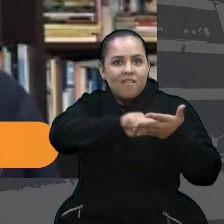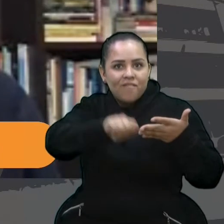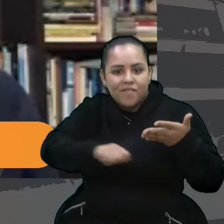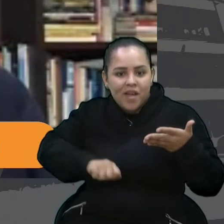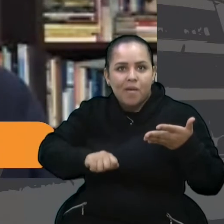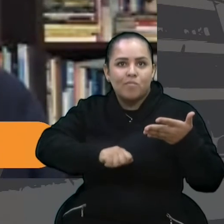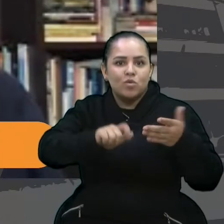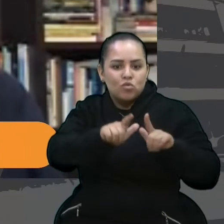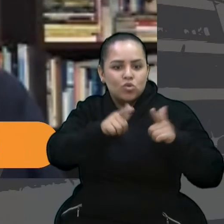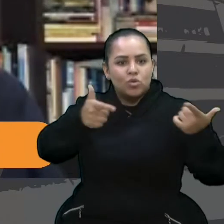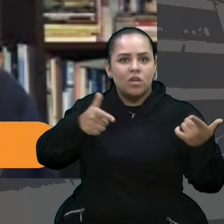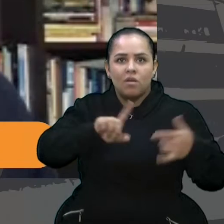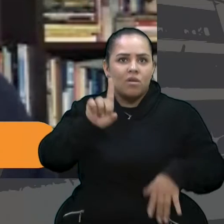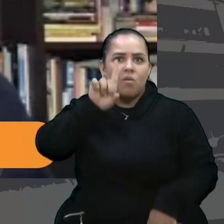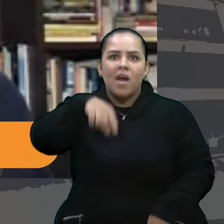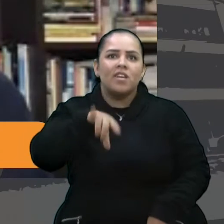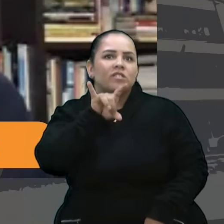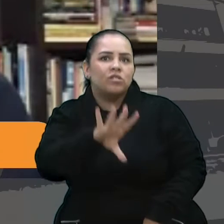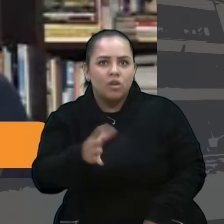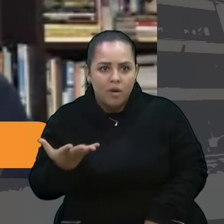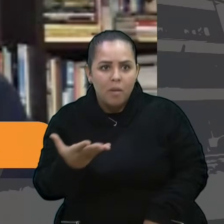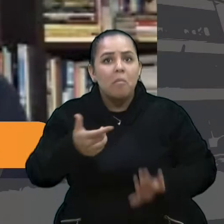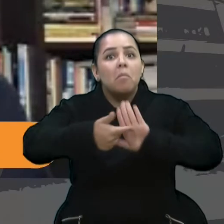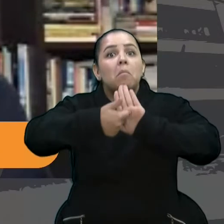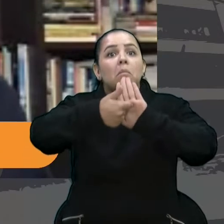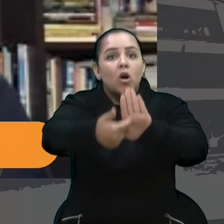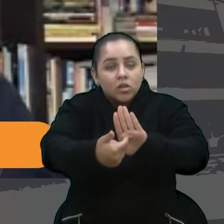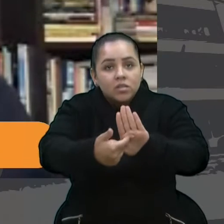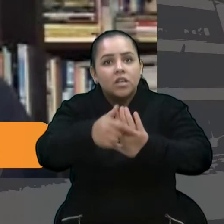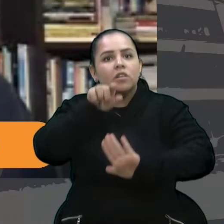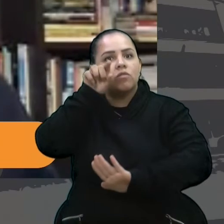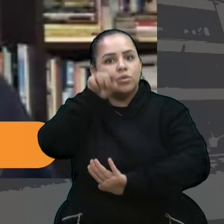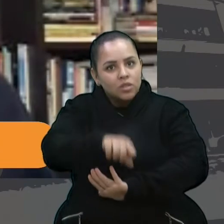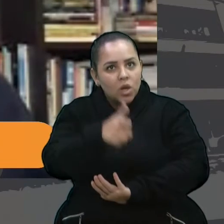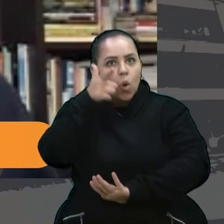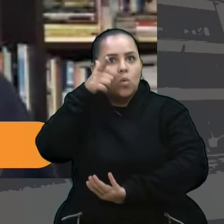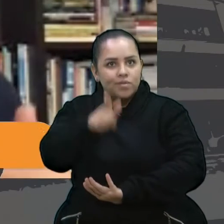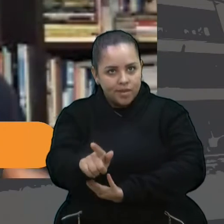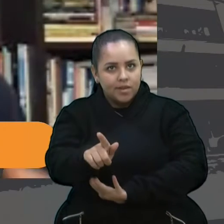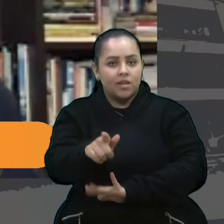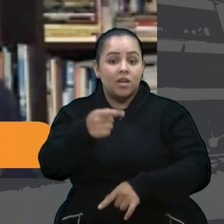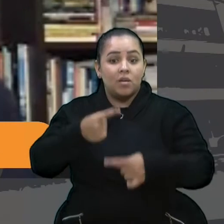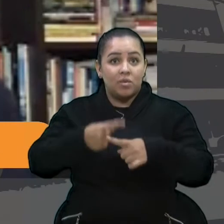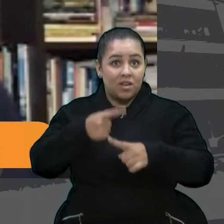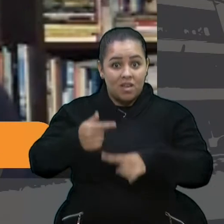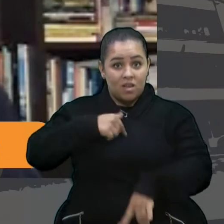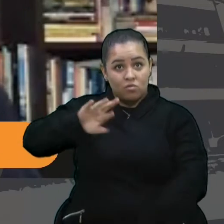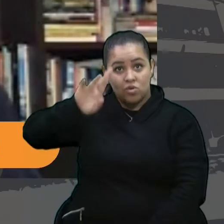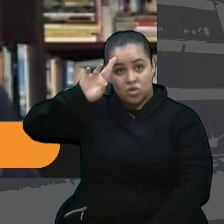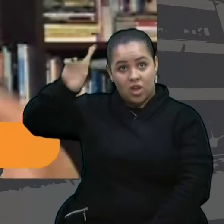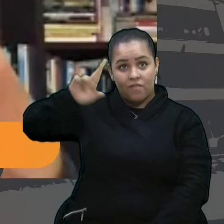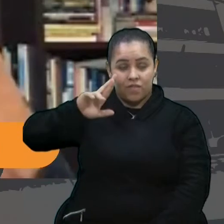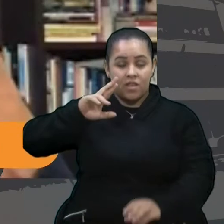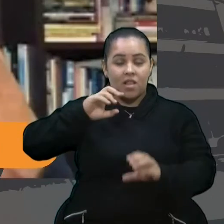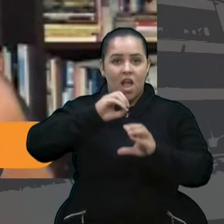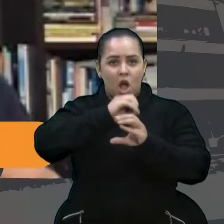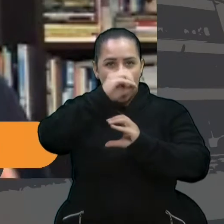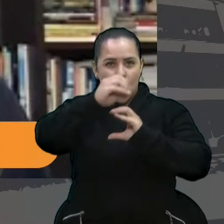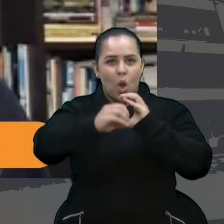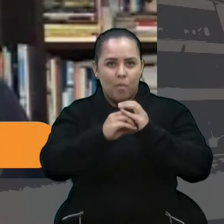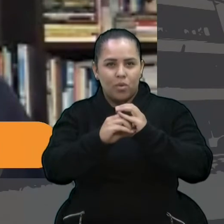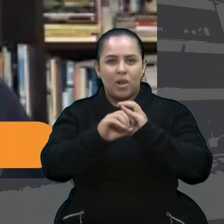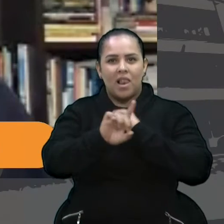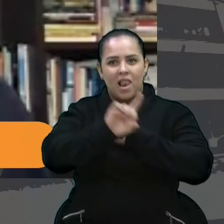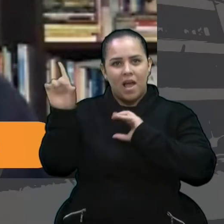é só querer. Então, mostre que você está apto. Né? Eu, quando era chefe da Globo em Brasília, o sujeito vinha